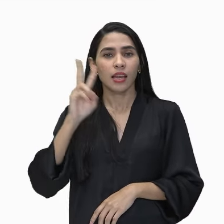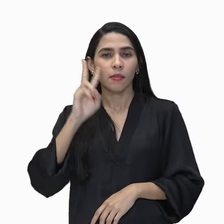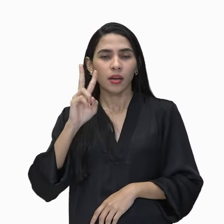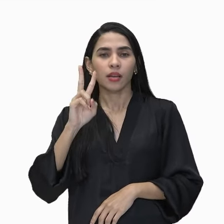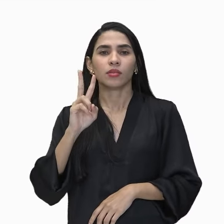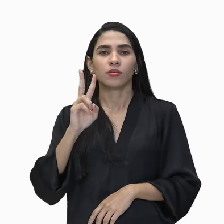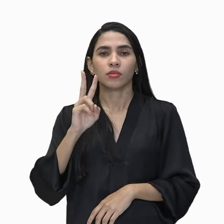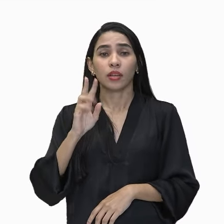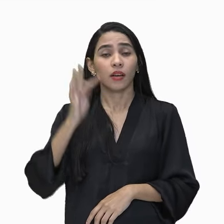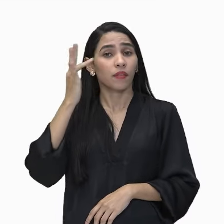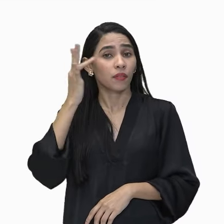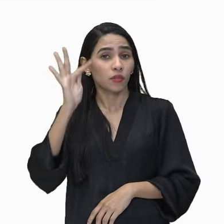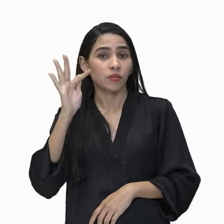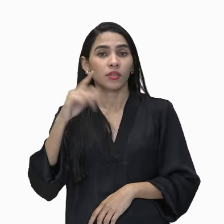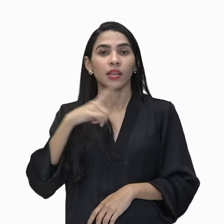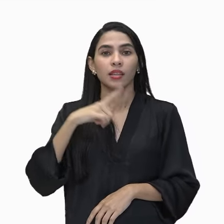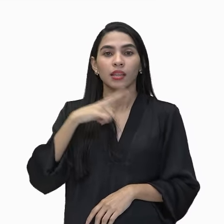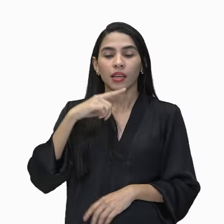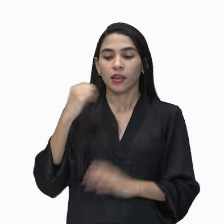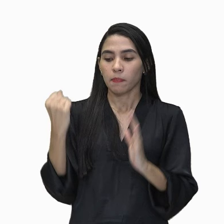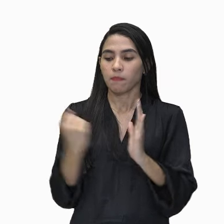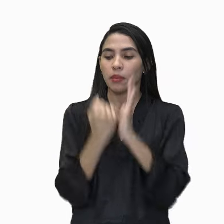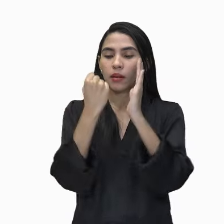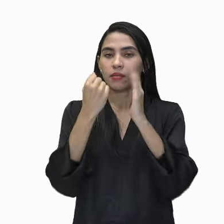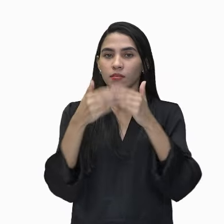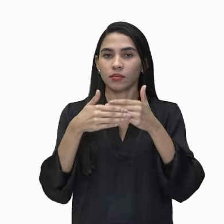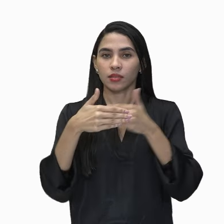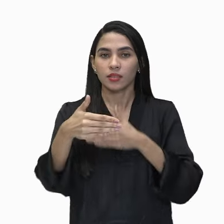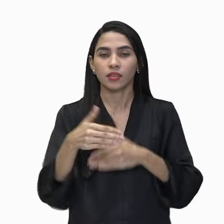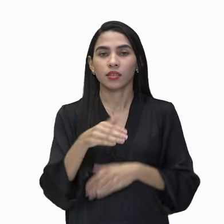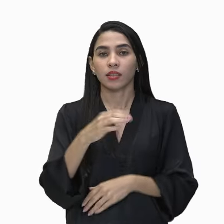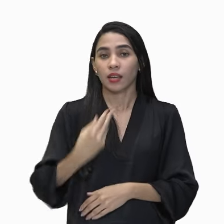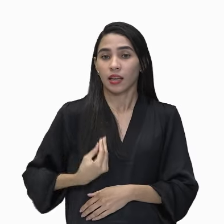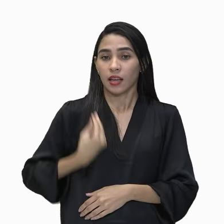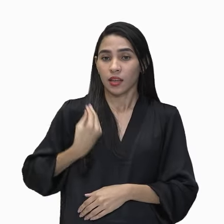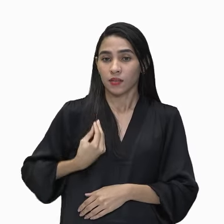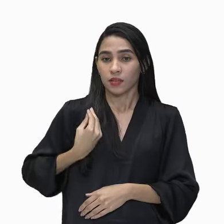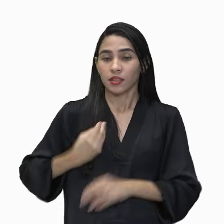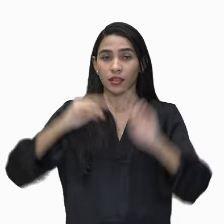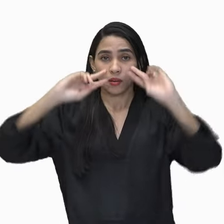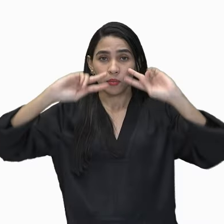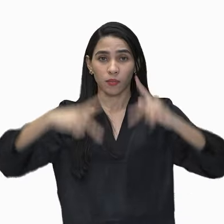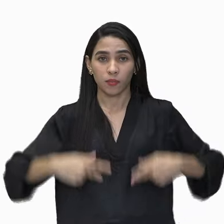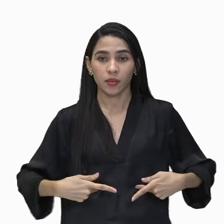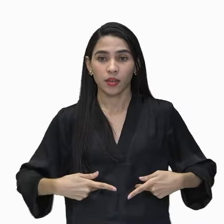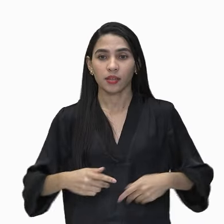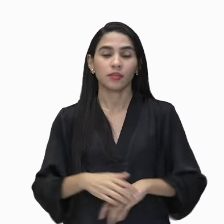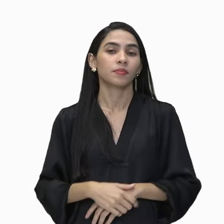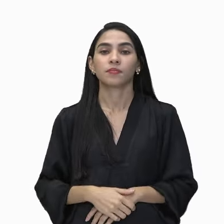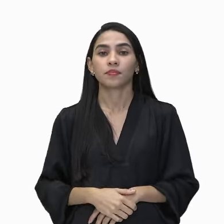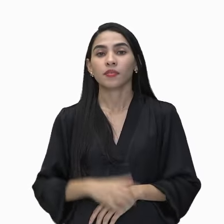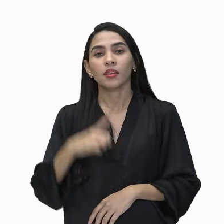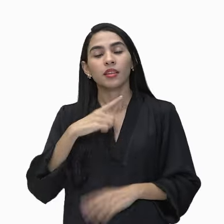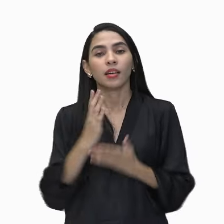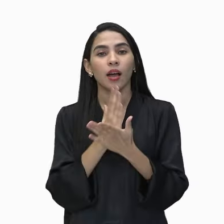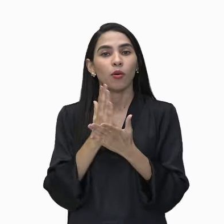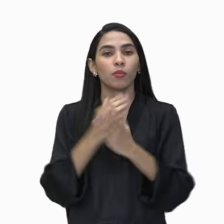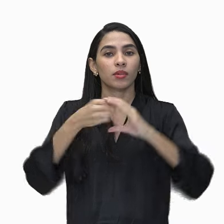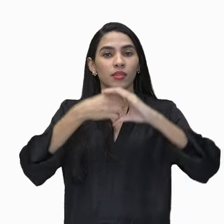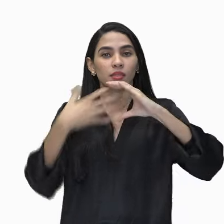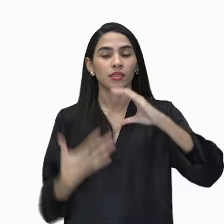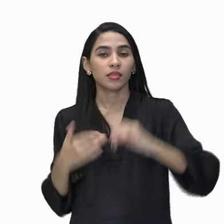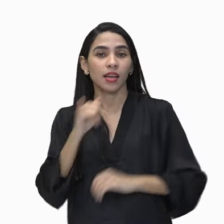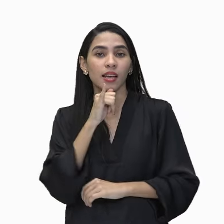filosófica que tem como ponto de partida a existência humana, tá? Ele tem algumas características.